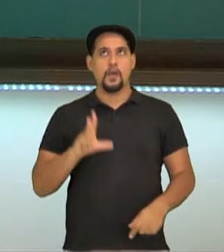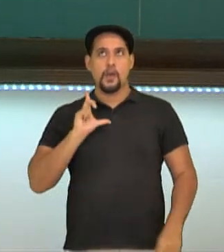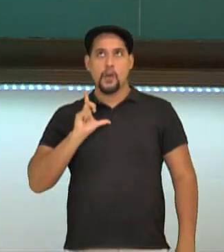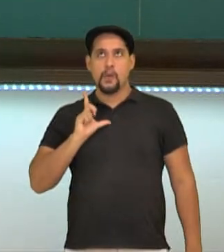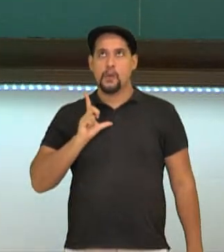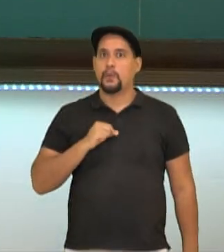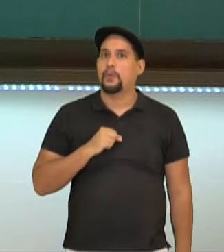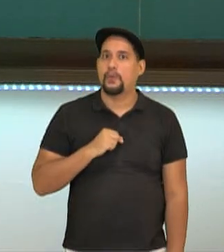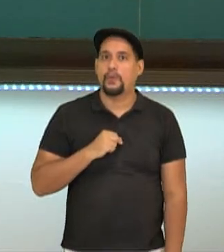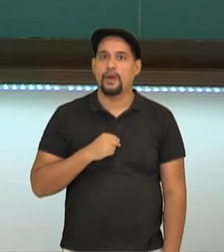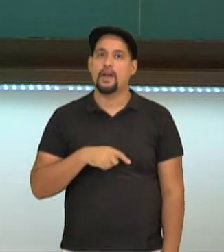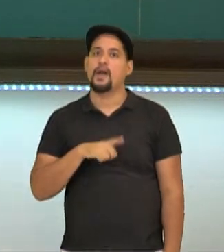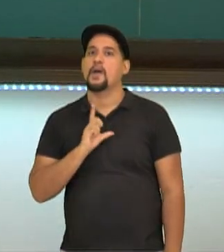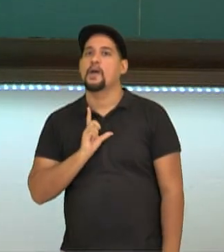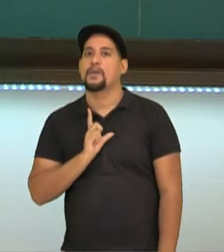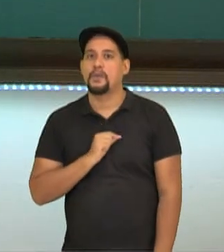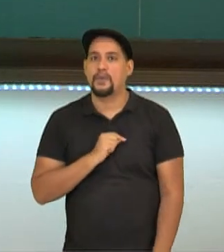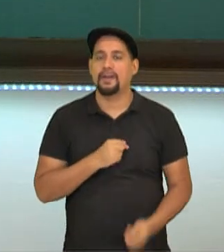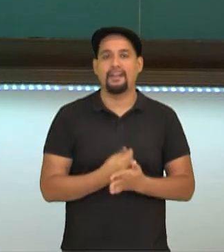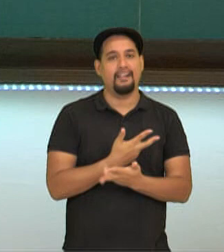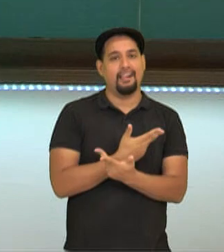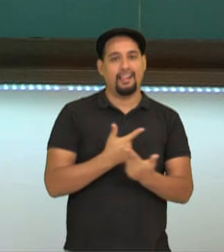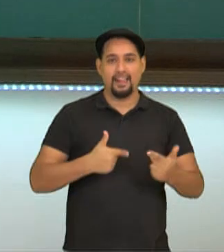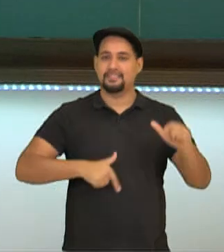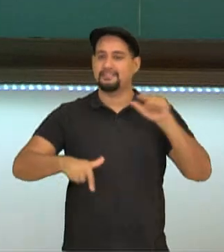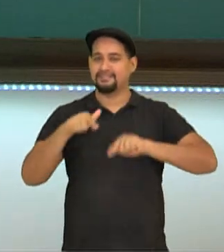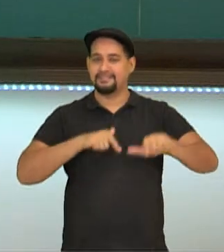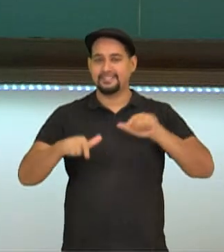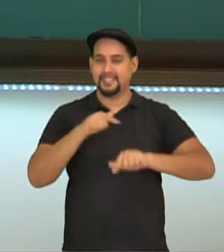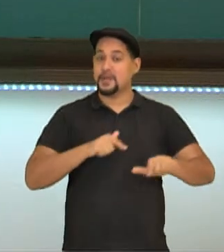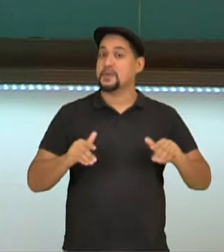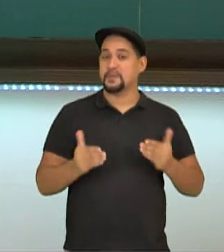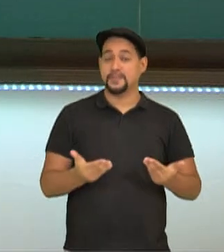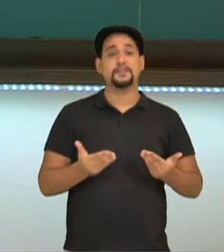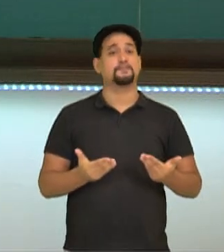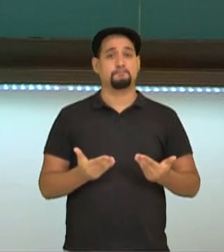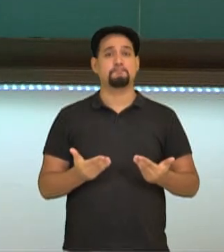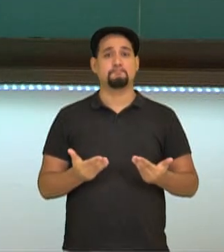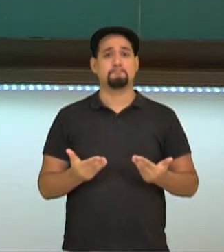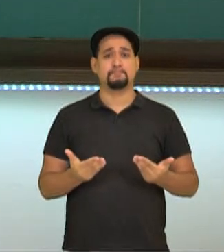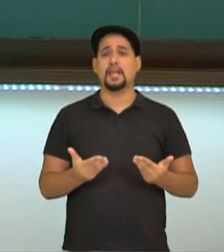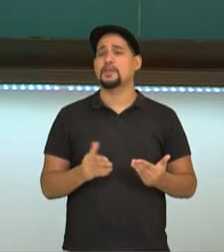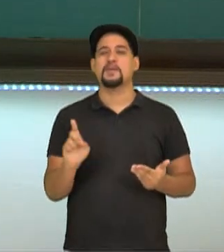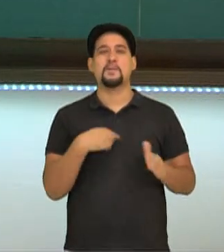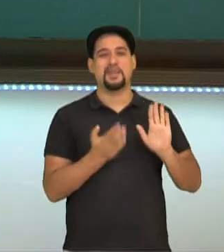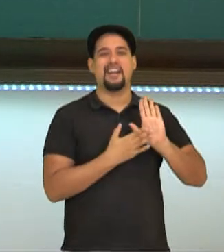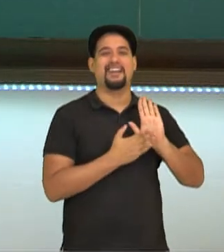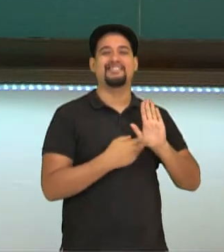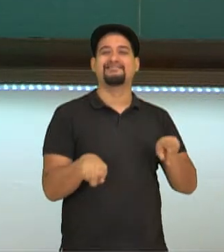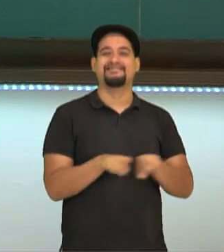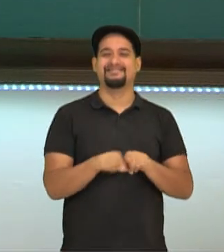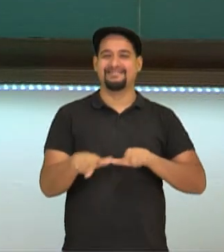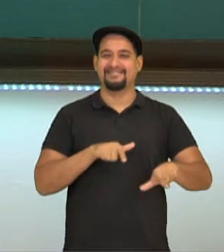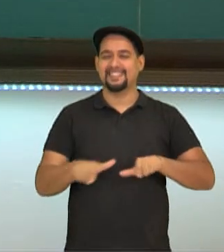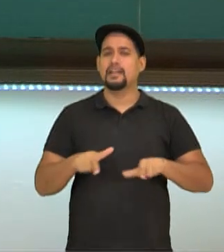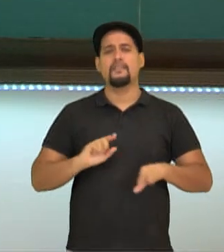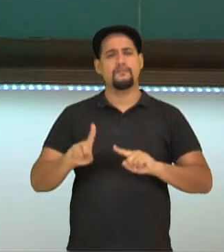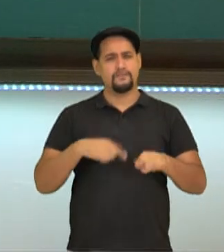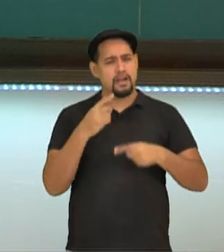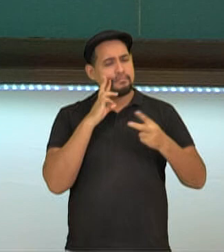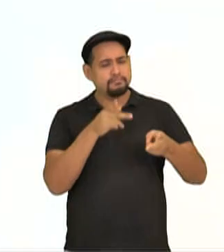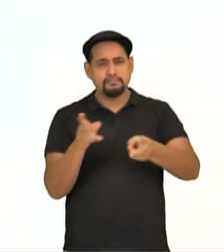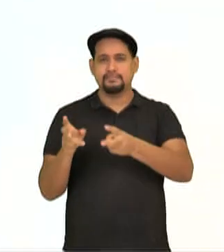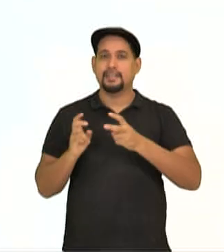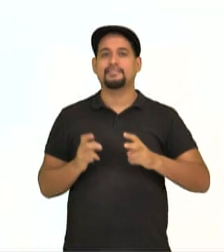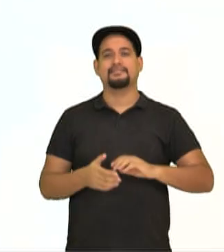Ufa! Quanta coisa que nós vamos trabalhar aqui, ou pelo menos nos propomos a trabalhar hoje. Vamos